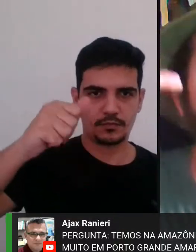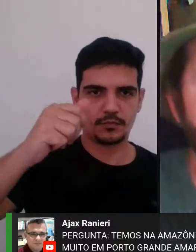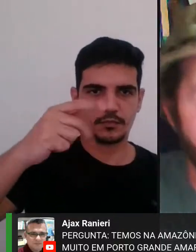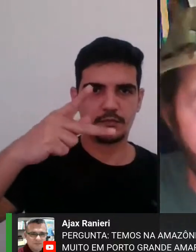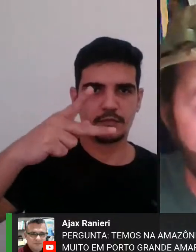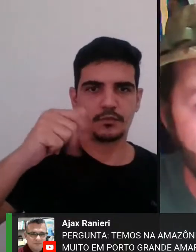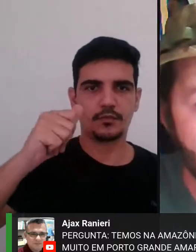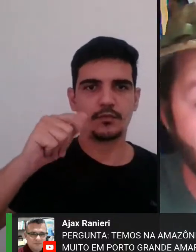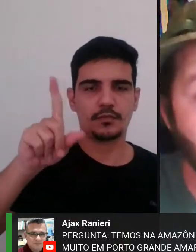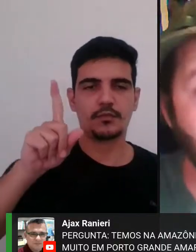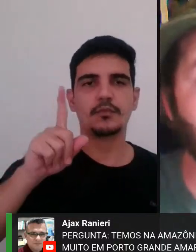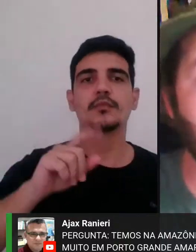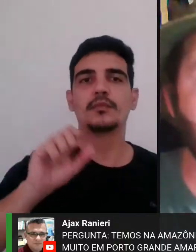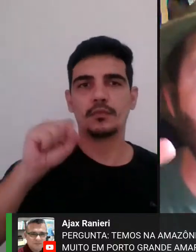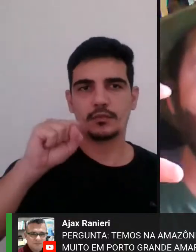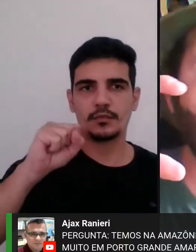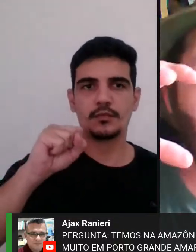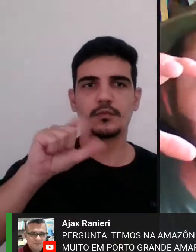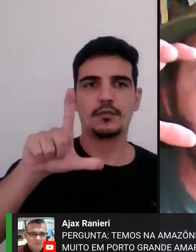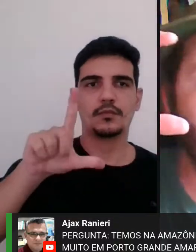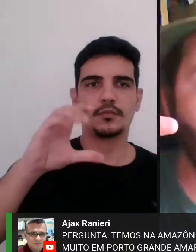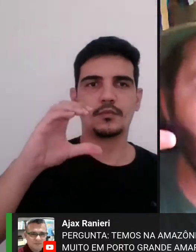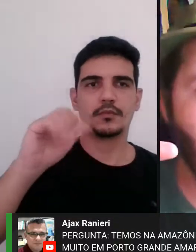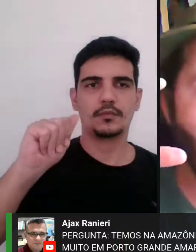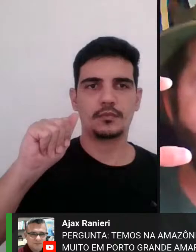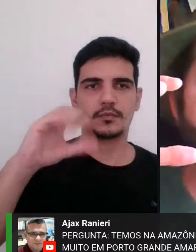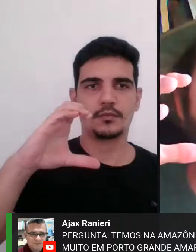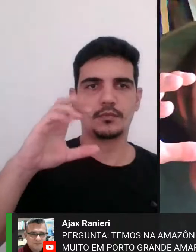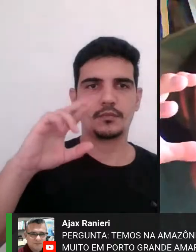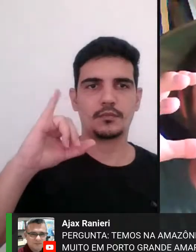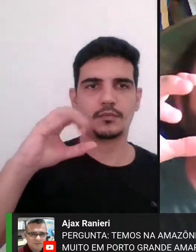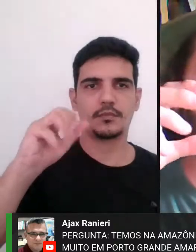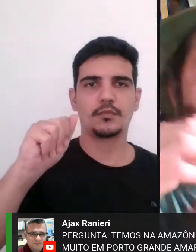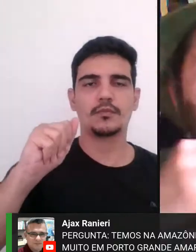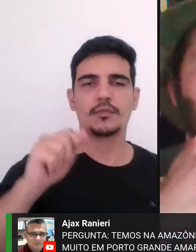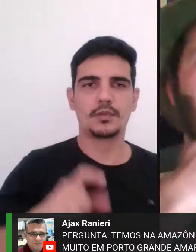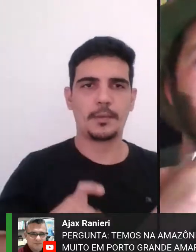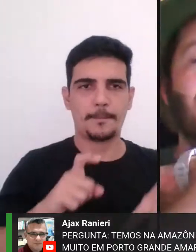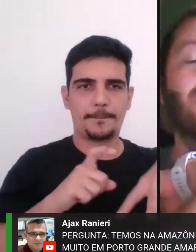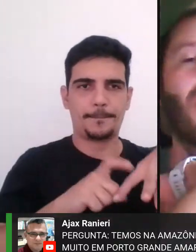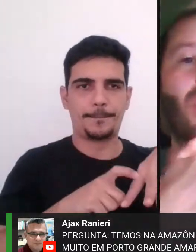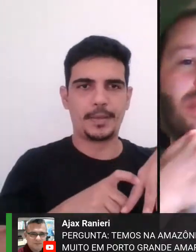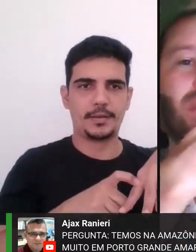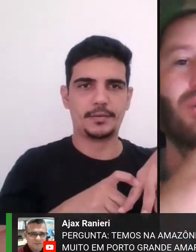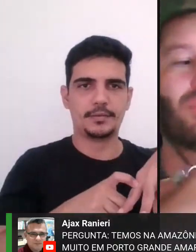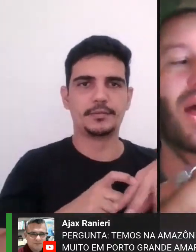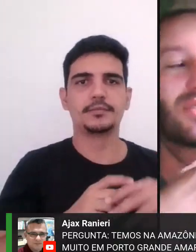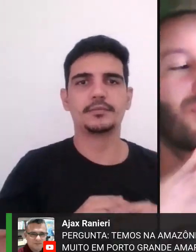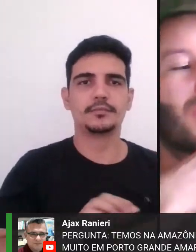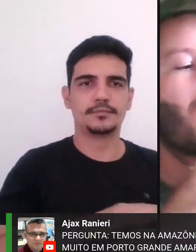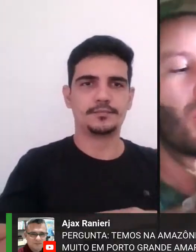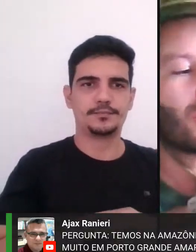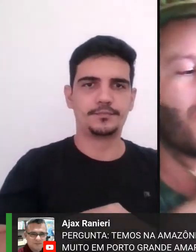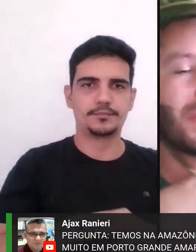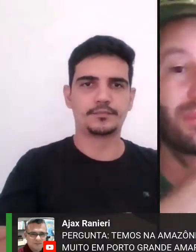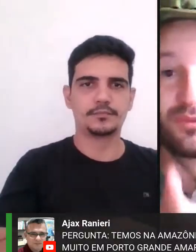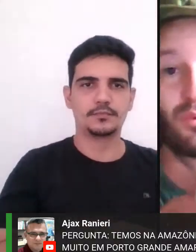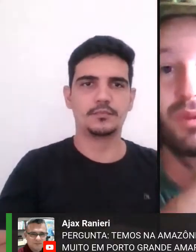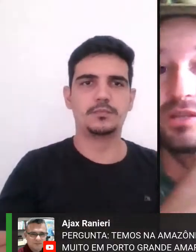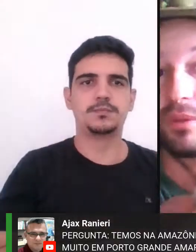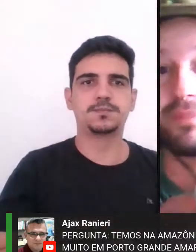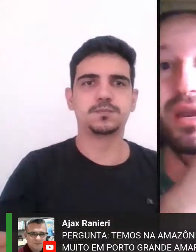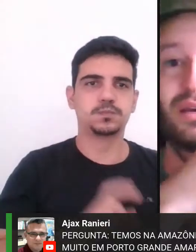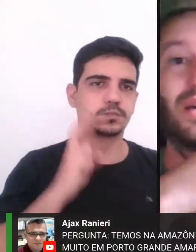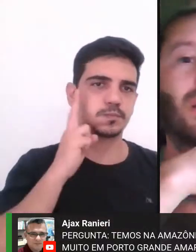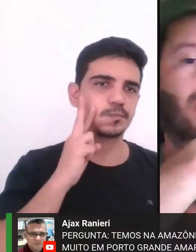que, se picar, ela vai ter uma dor no local muito grande, a pessoa vai ter a equimose, que é o braço fica roxo, por exemplo, se